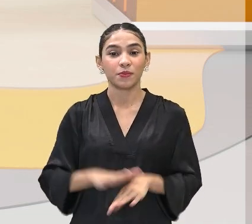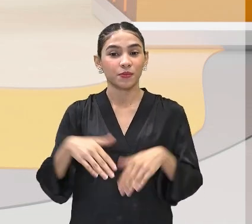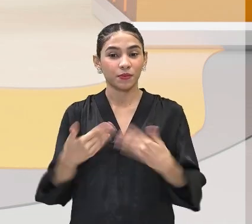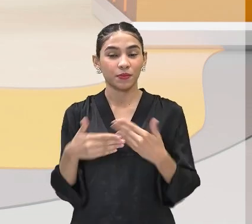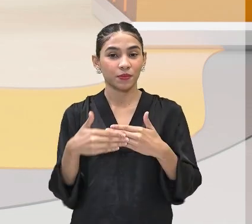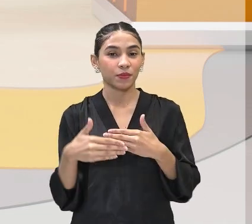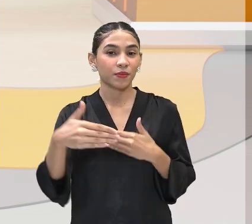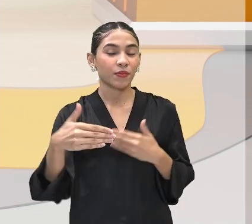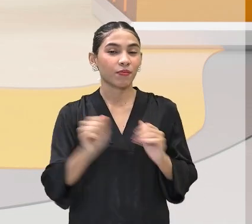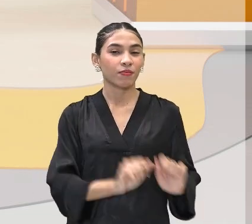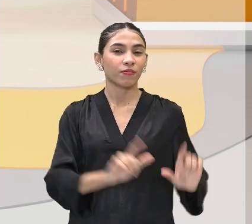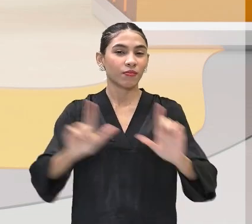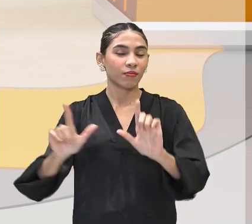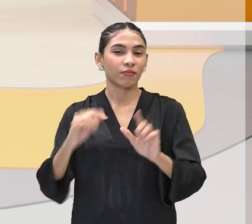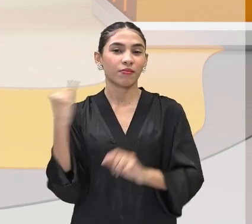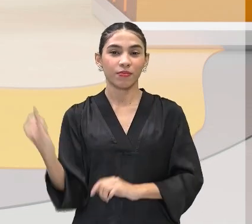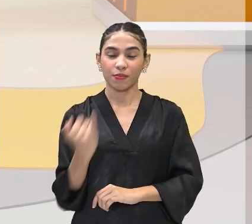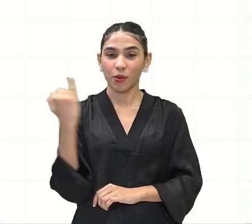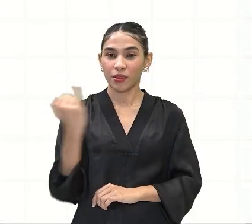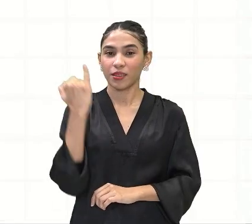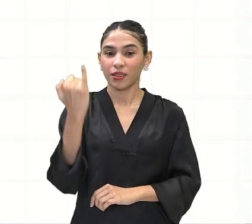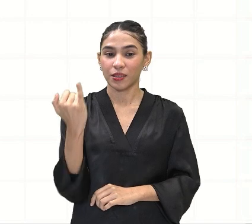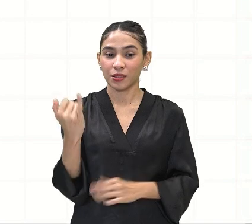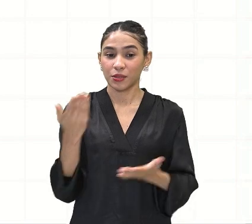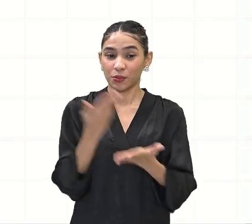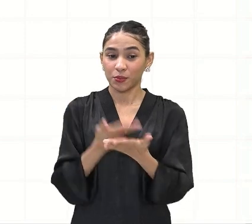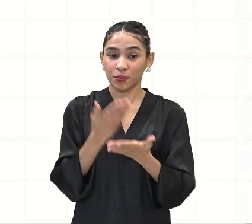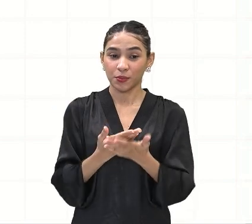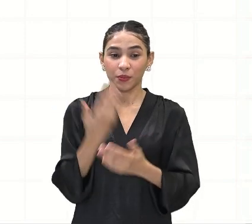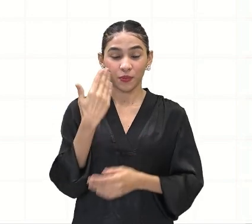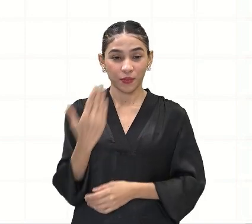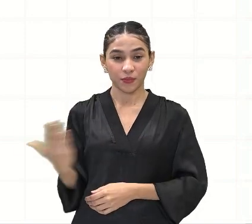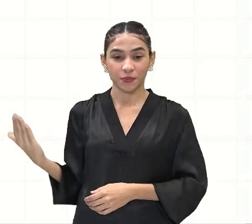um quadro extremamente importante para a nossa aula.